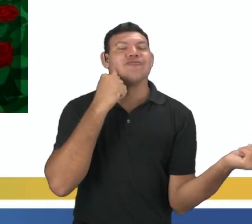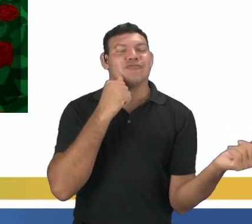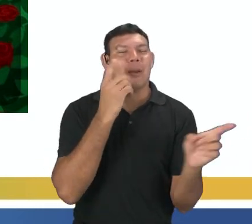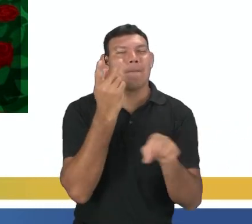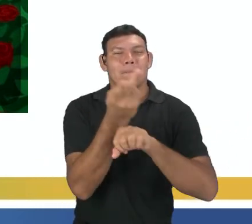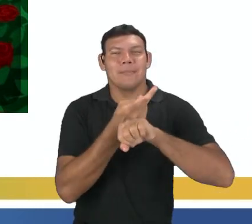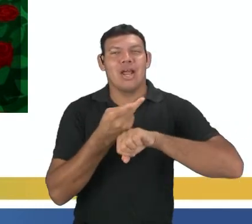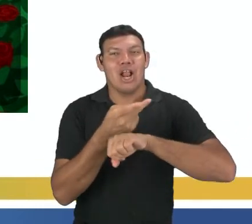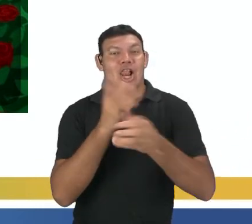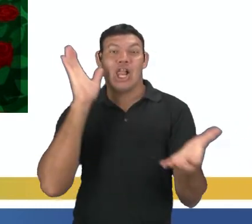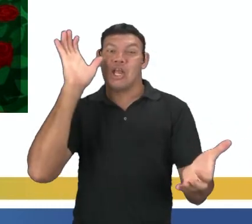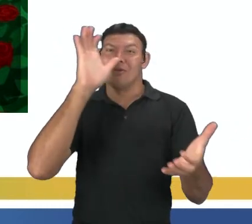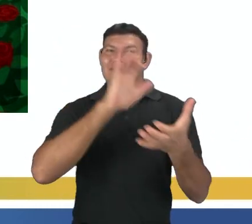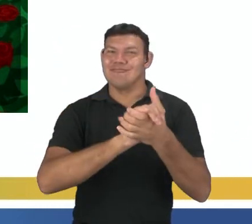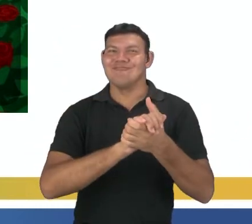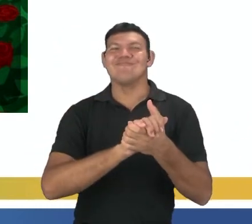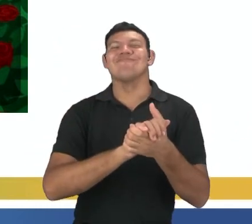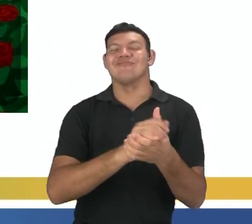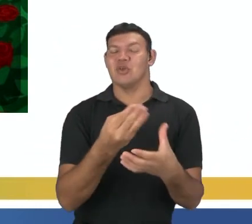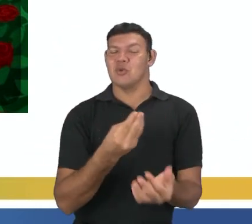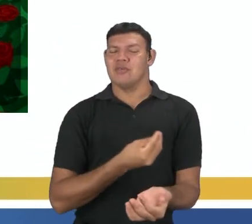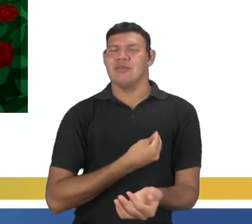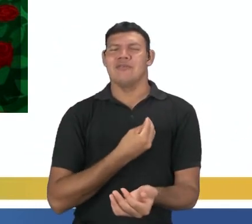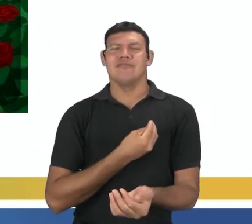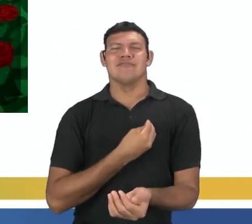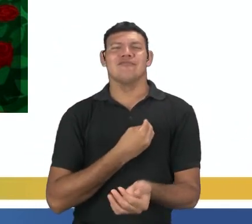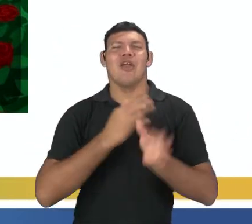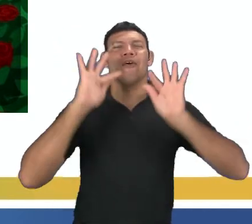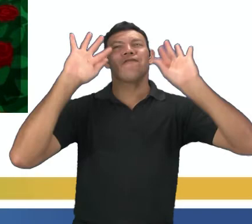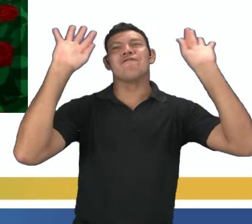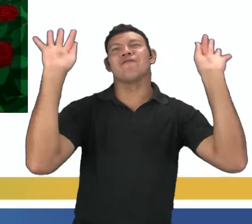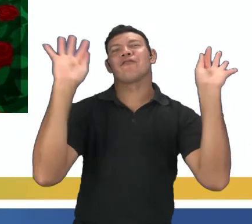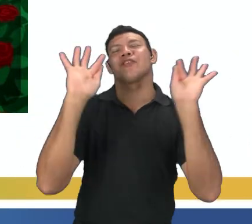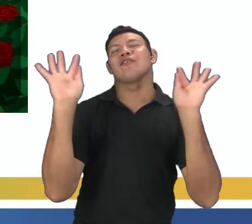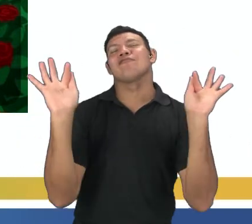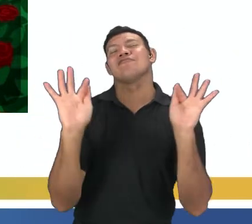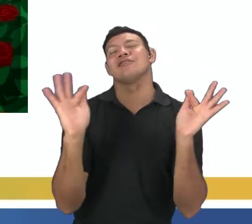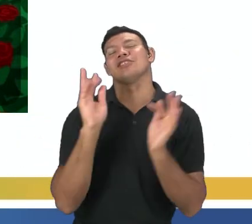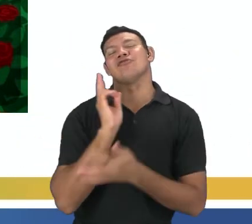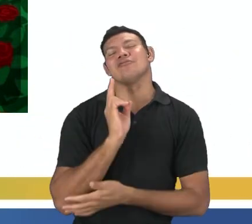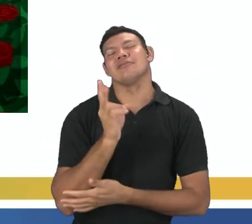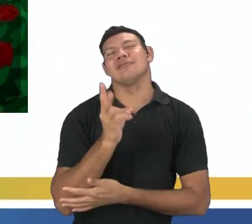se casaram e viveram felizes para sempre.